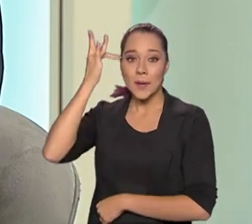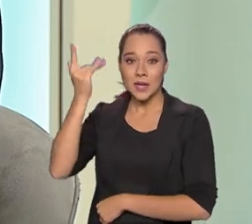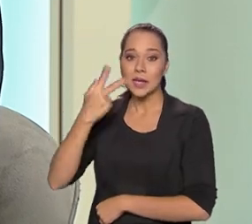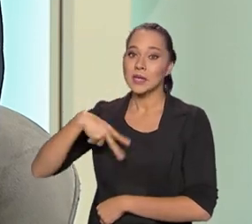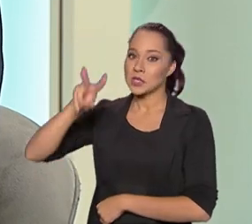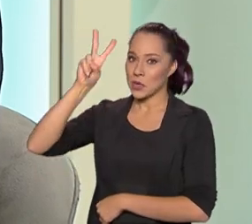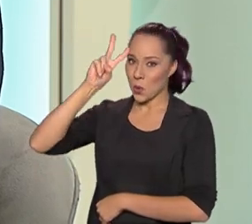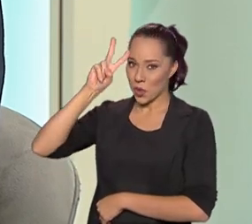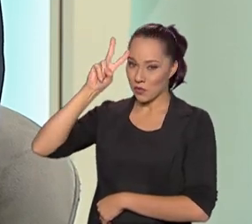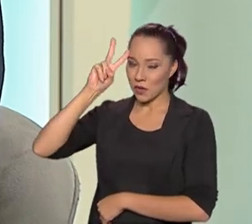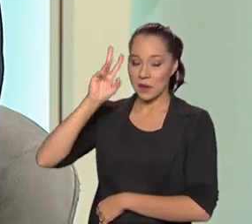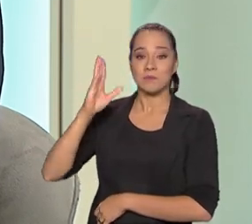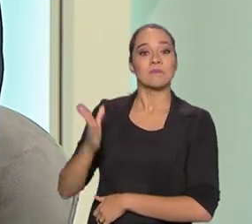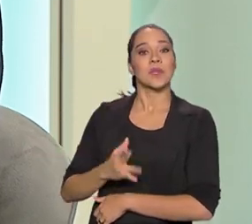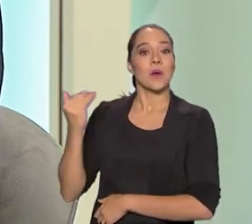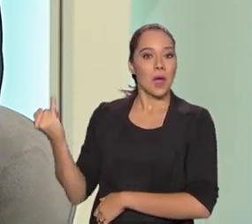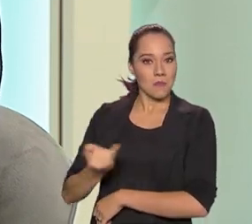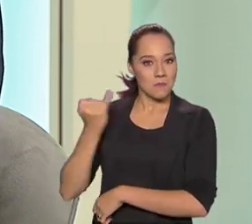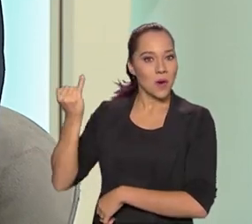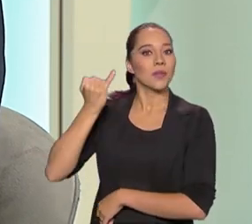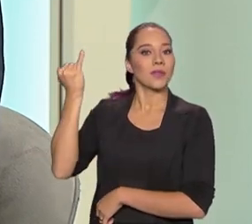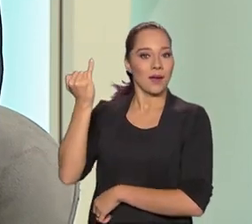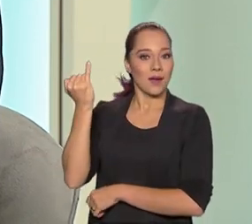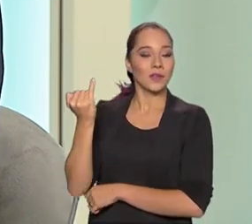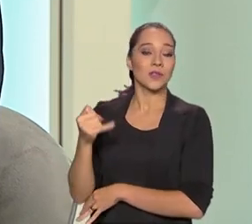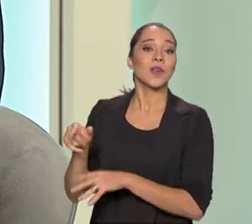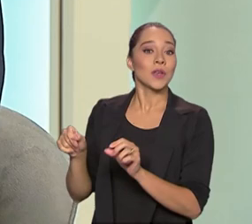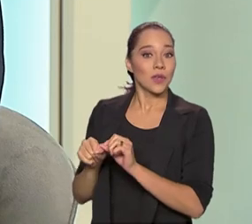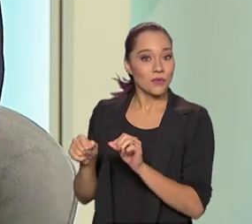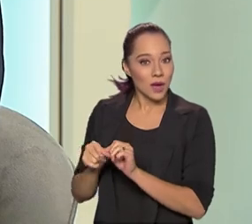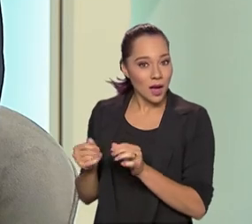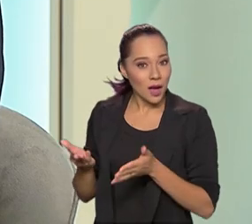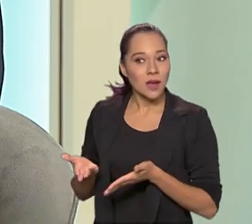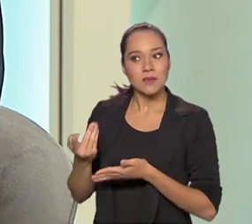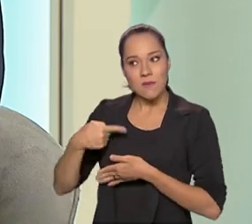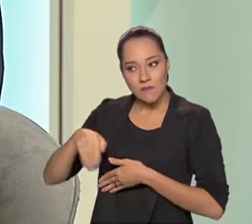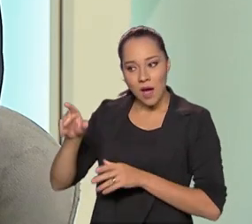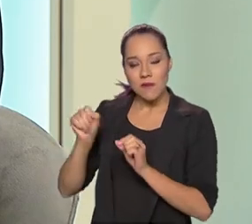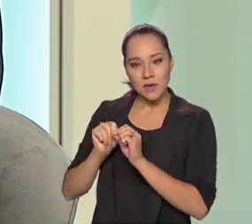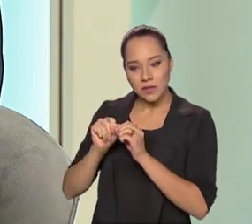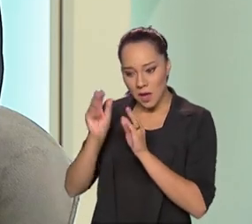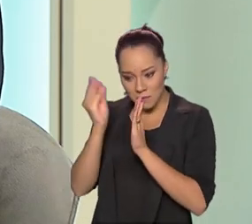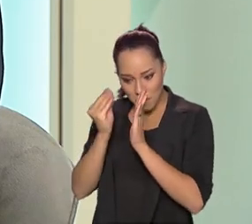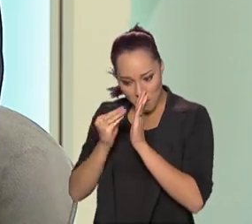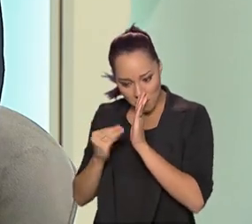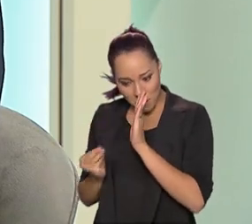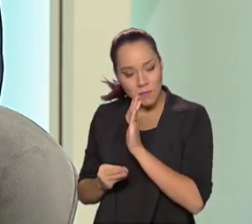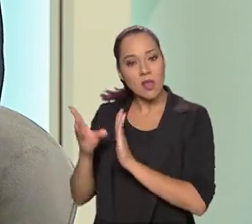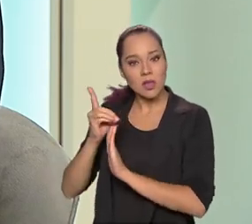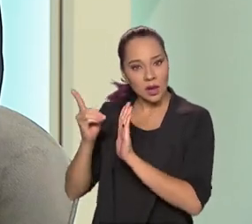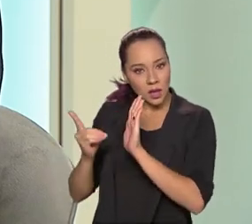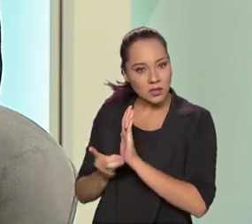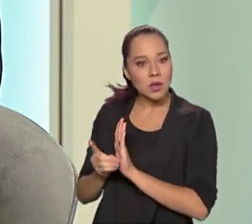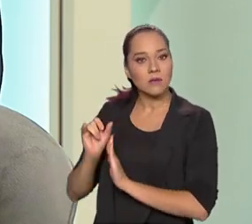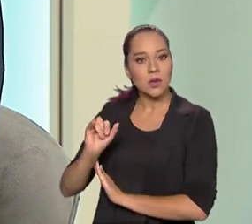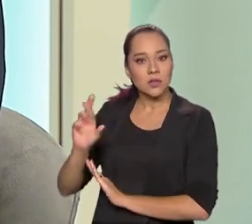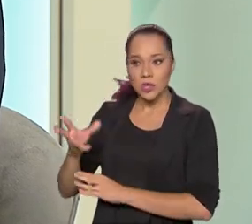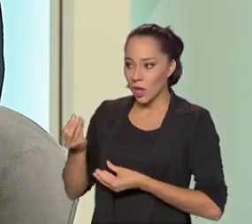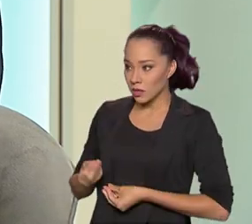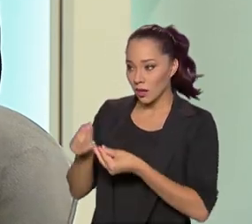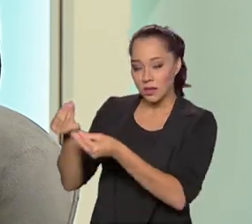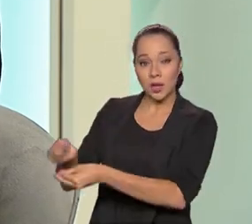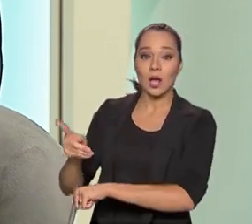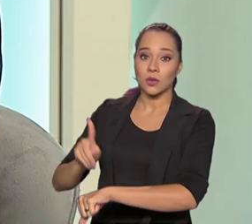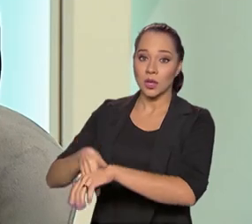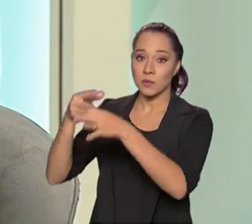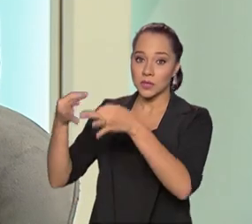segunda-feira. Então, é importante que façam o preenchimento das suas declarações e entreguem